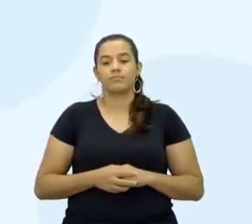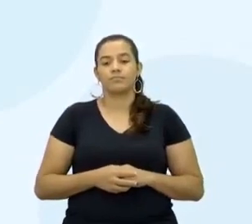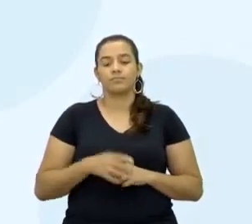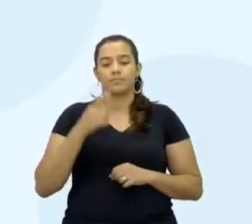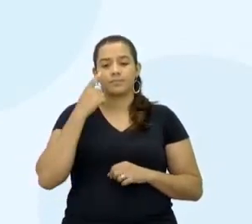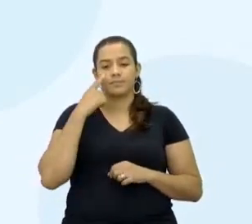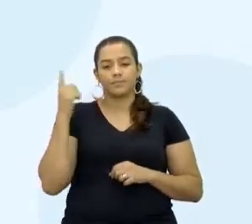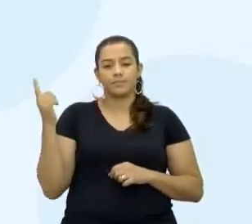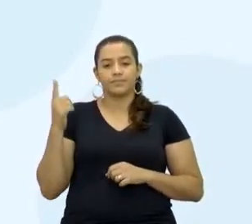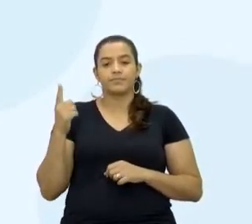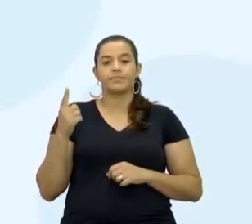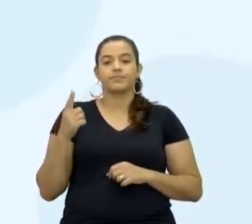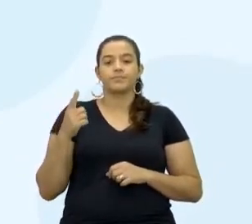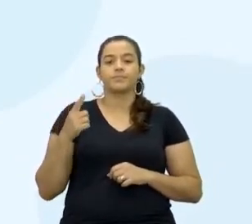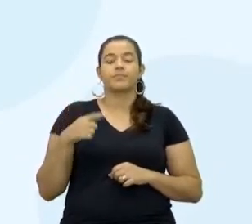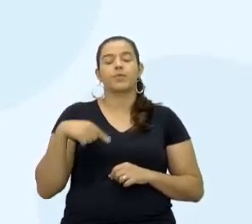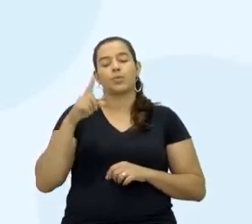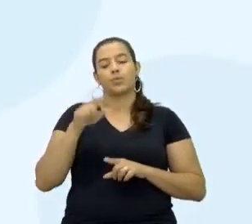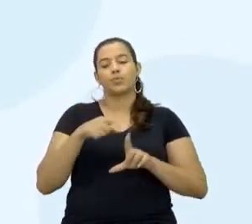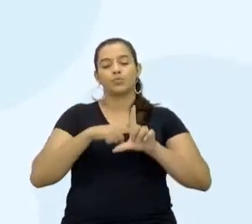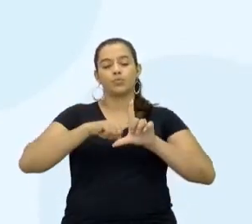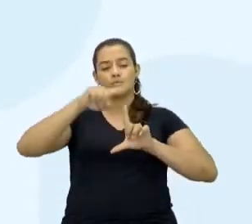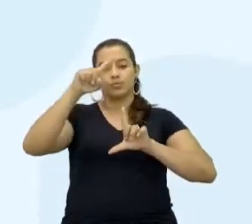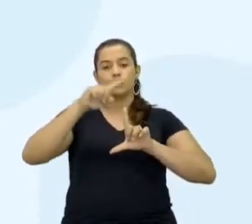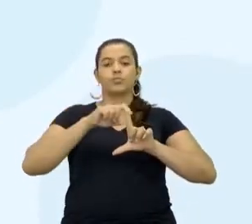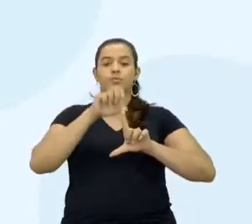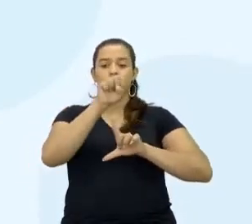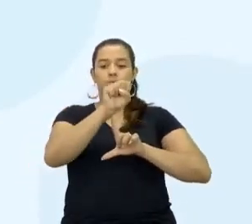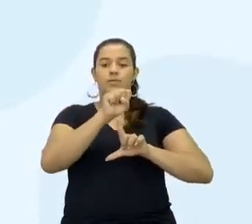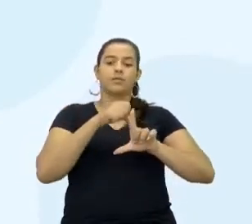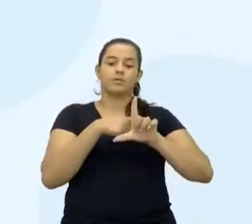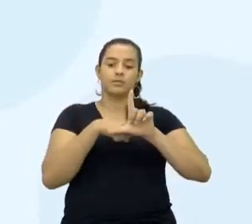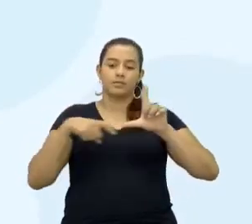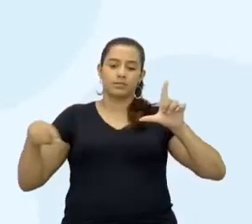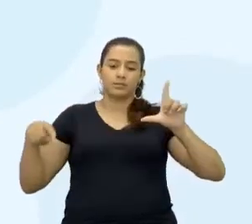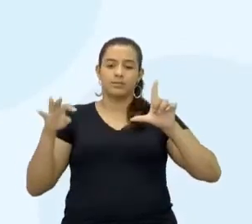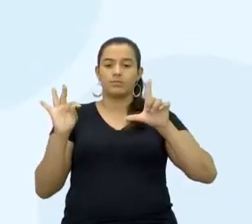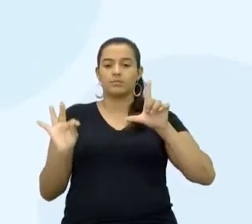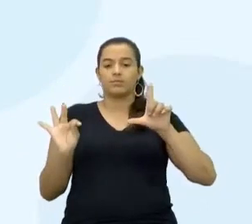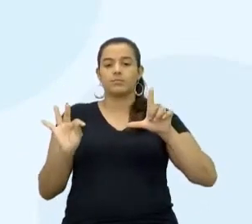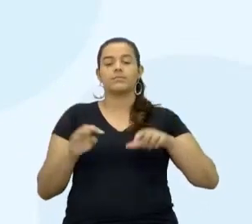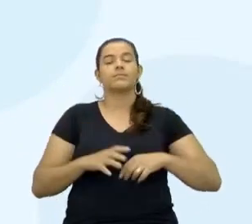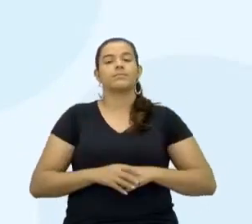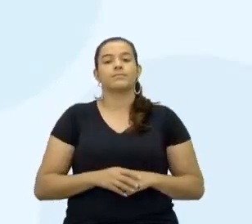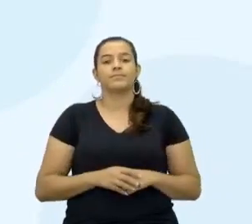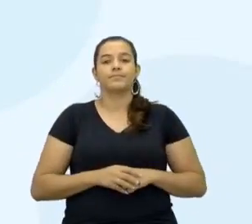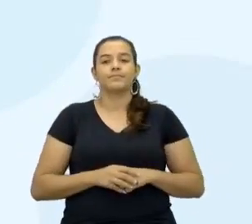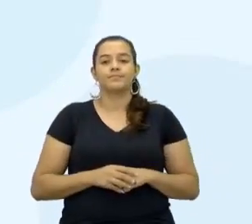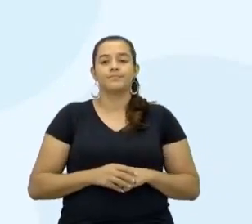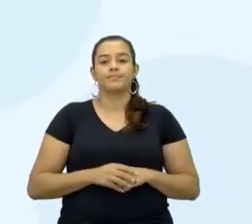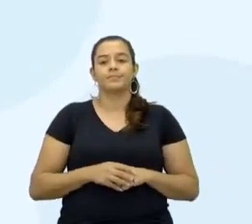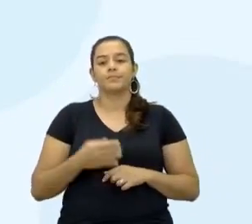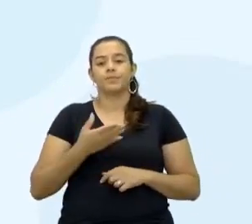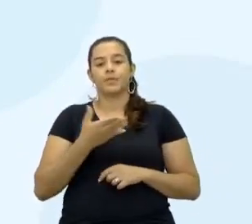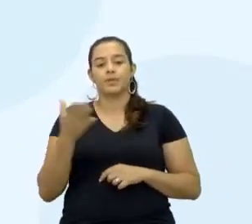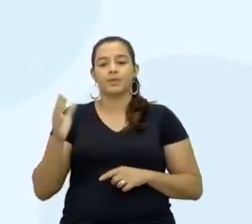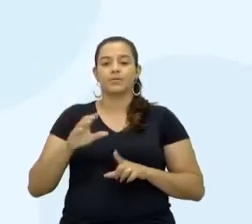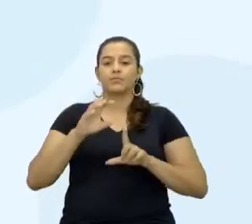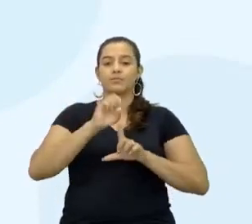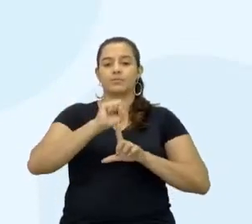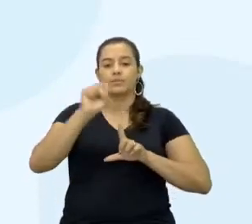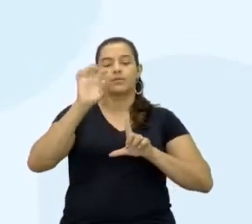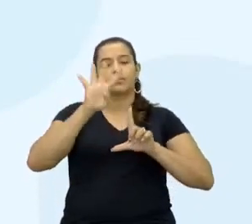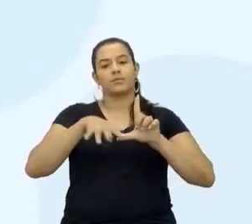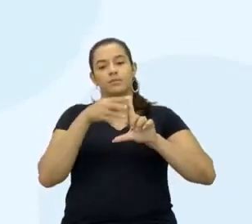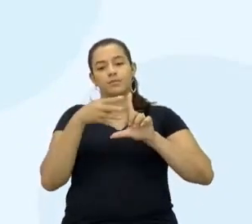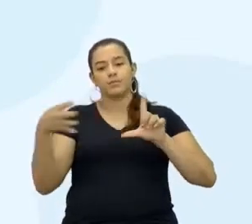tempo. Então, vai ser o espaço e o outro vai ser o tempo, né? Nossos espaços aqui na tabela são